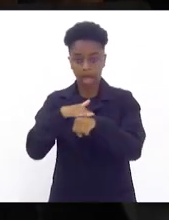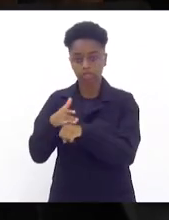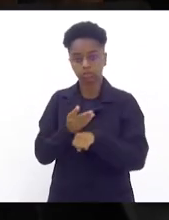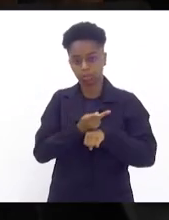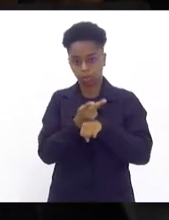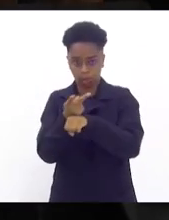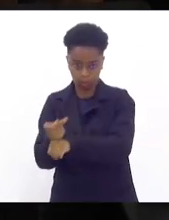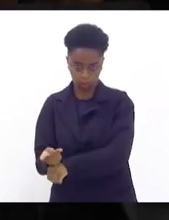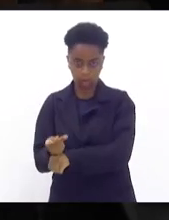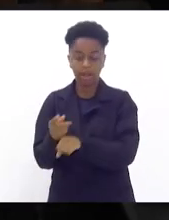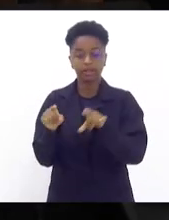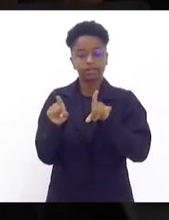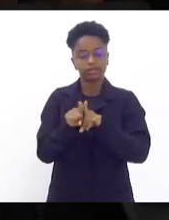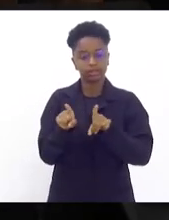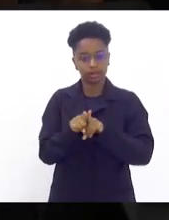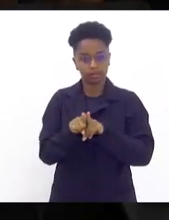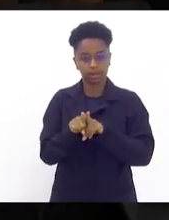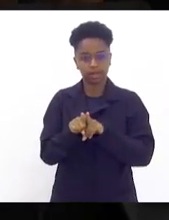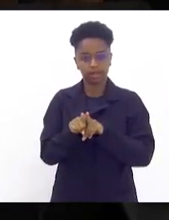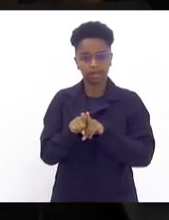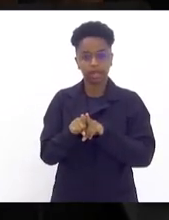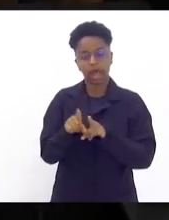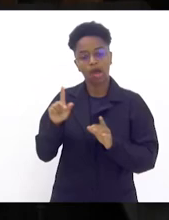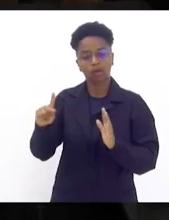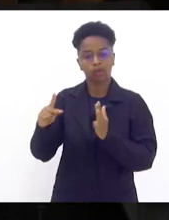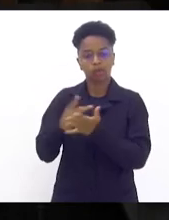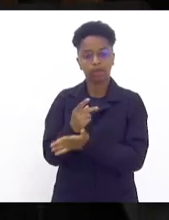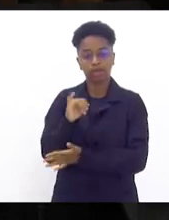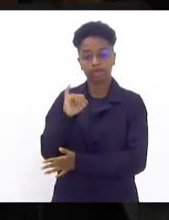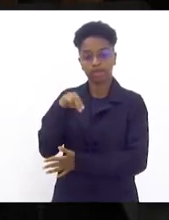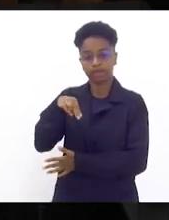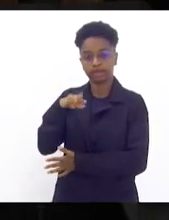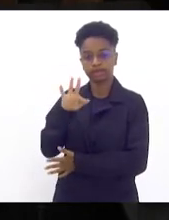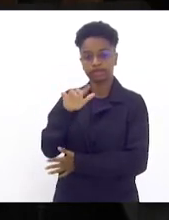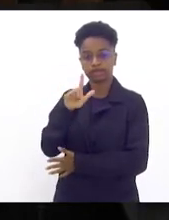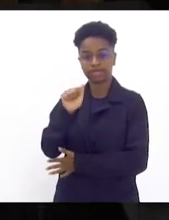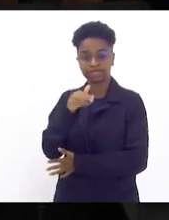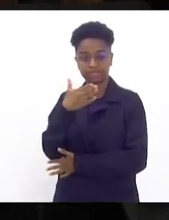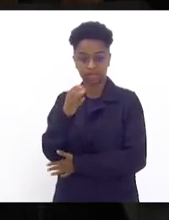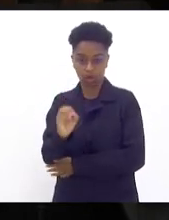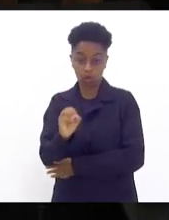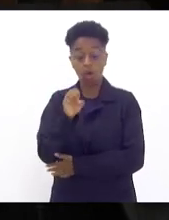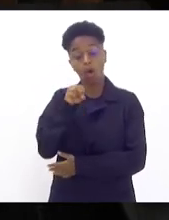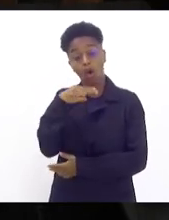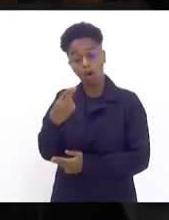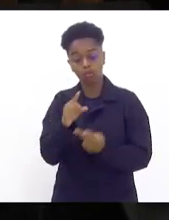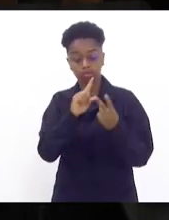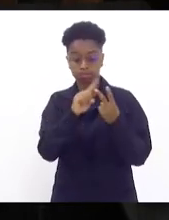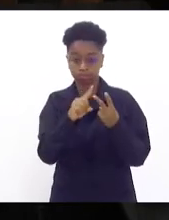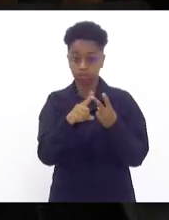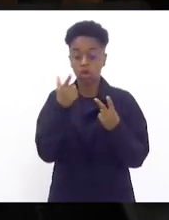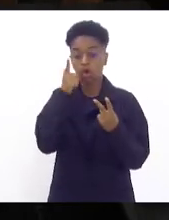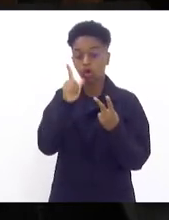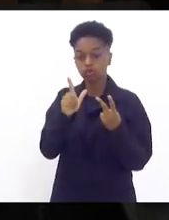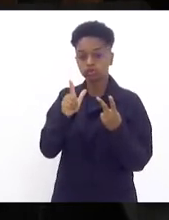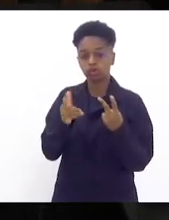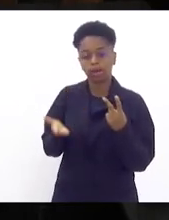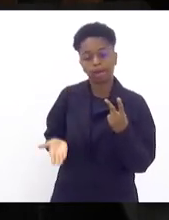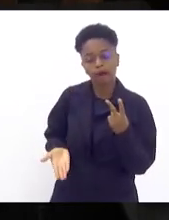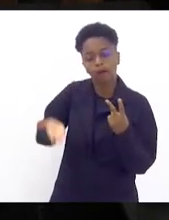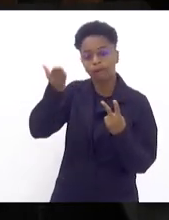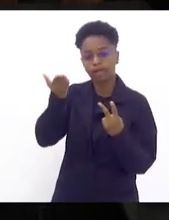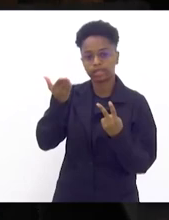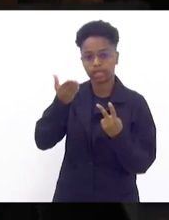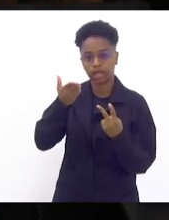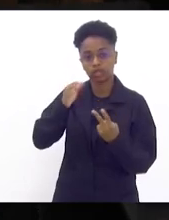e propiciar inflação, ou você continua a aumentar a taxa de juros e